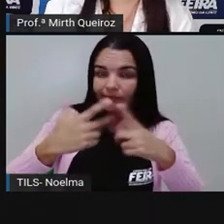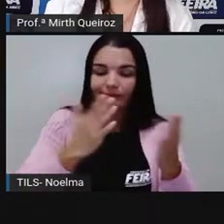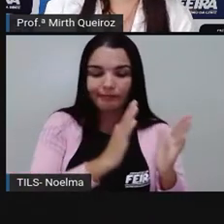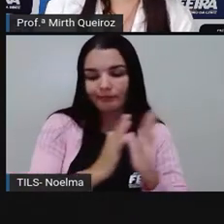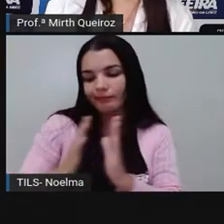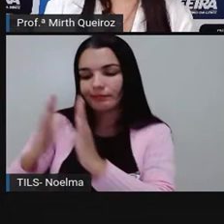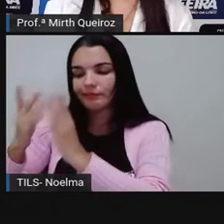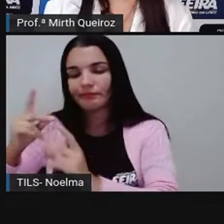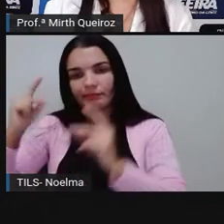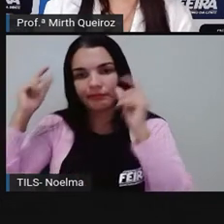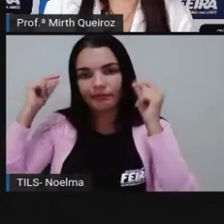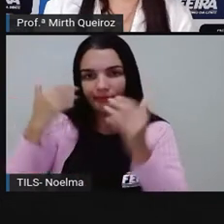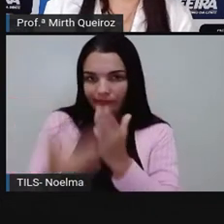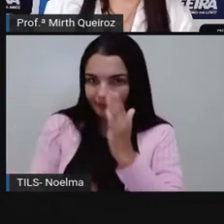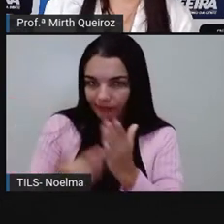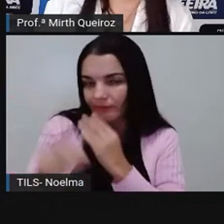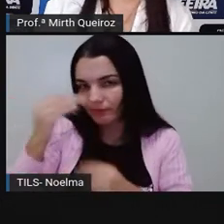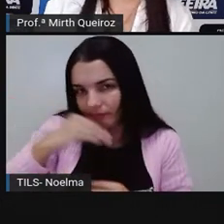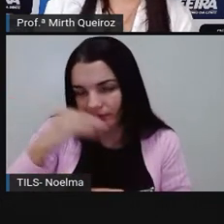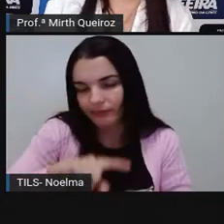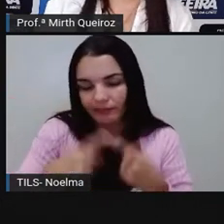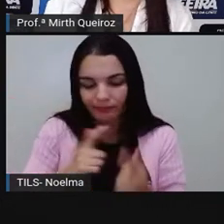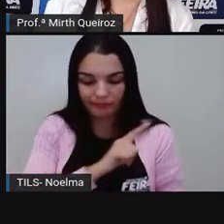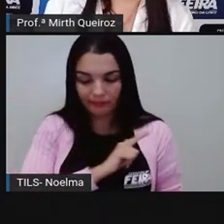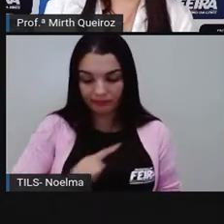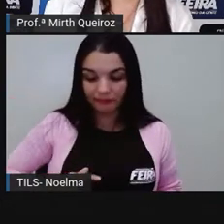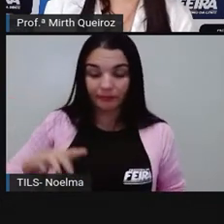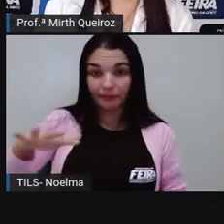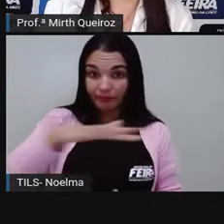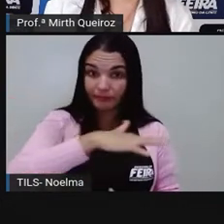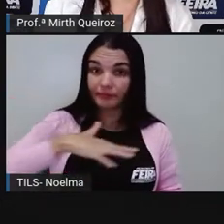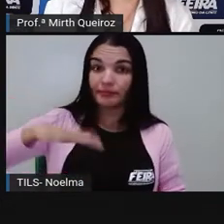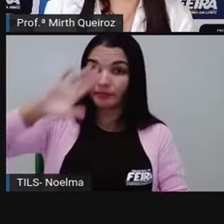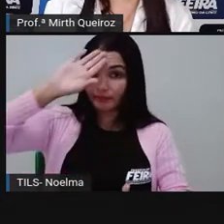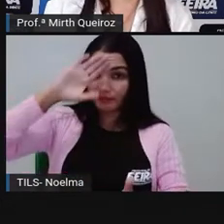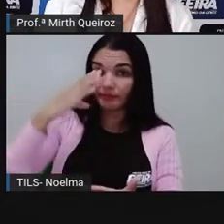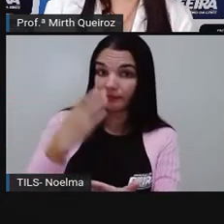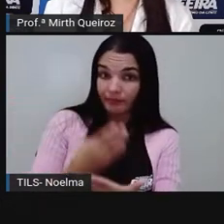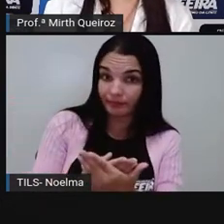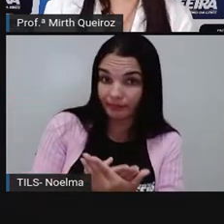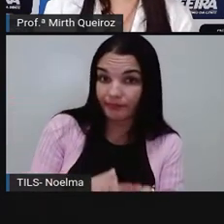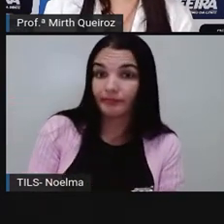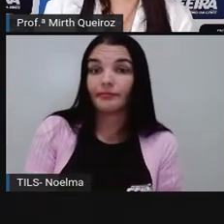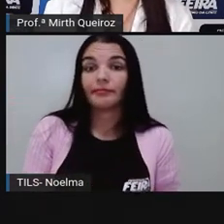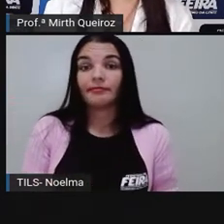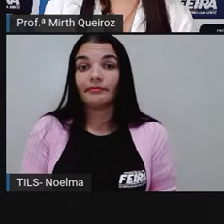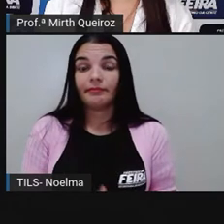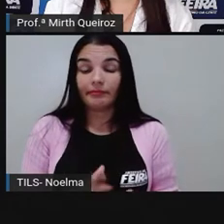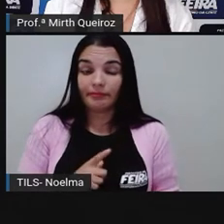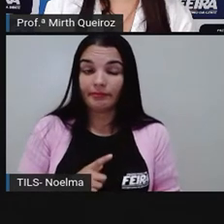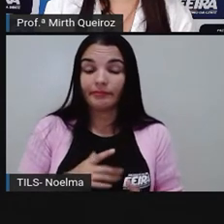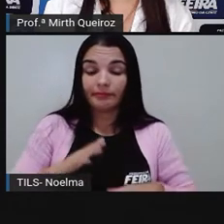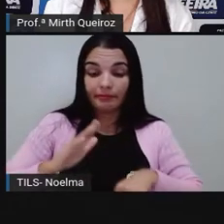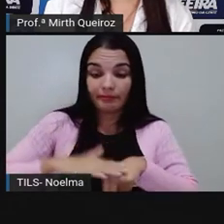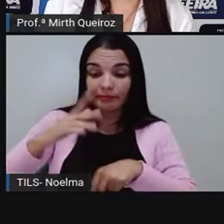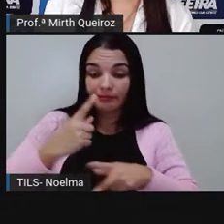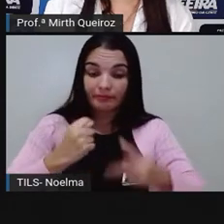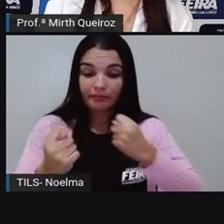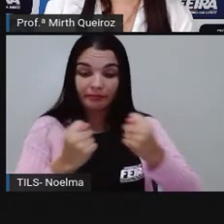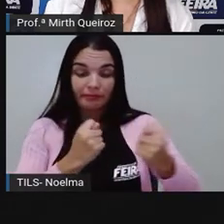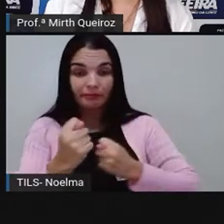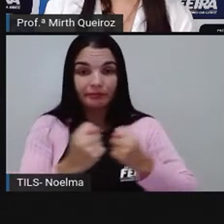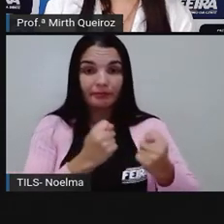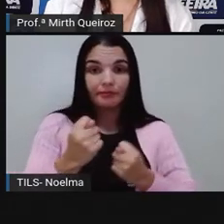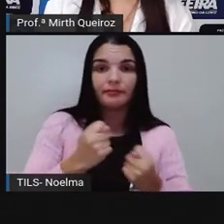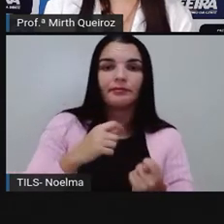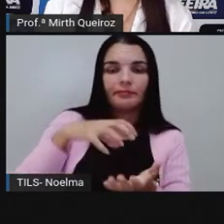muito certo. E aí, através do governo geral, eles acreditavam, né, que eles teriam um maior controle aí